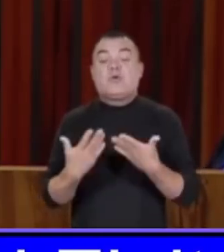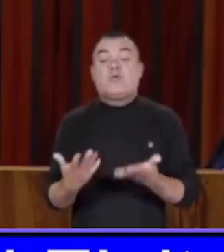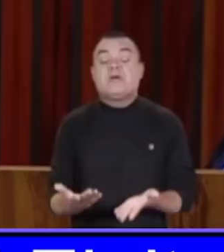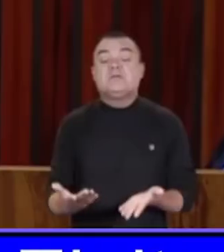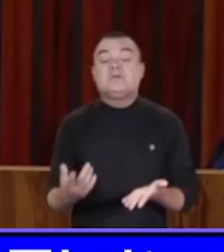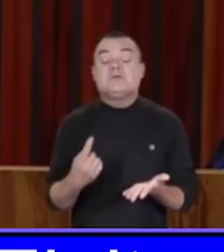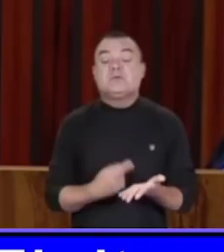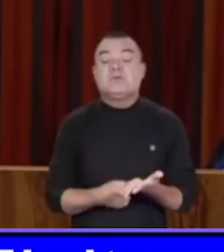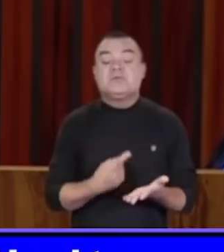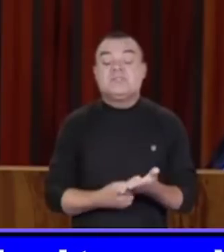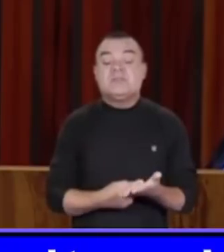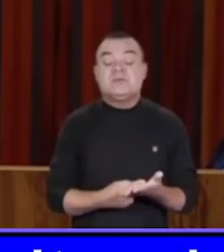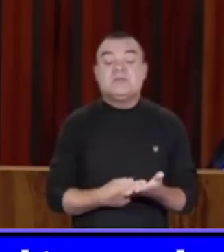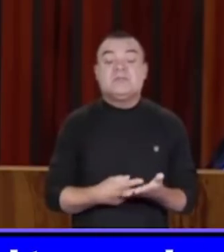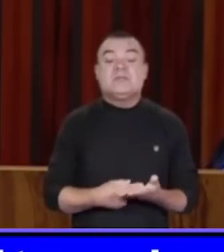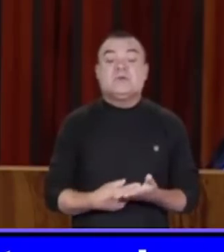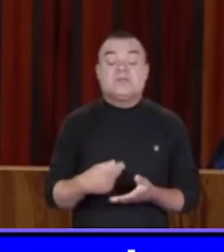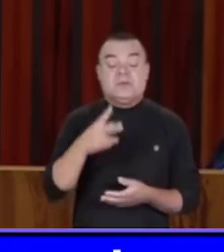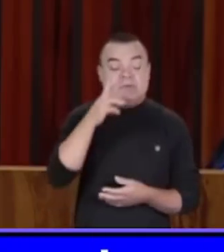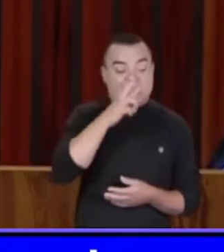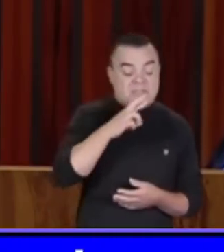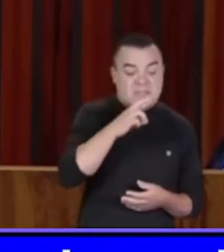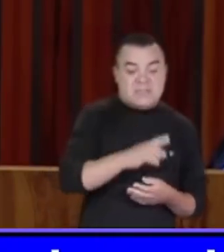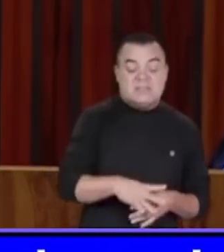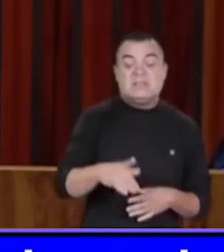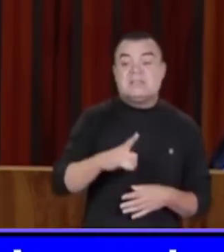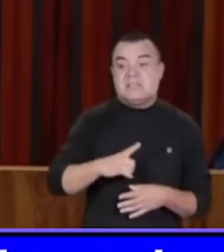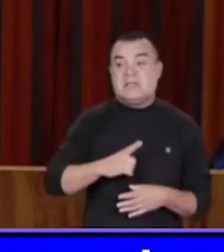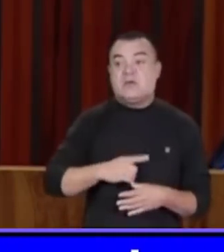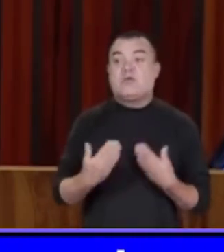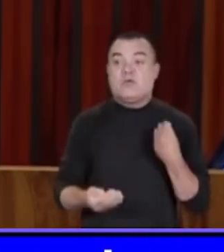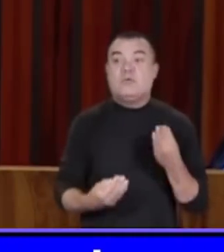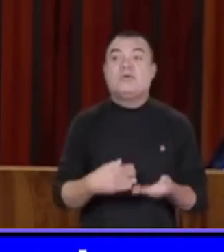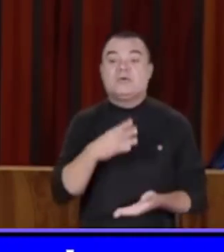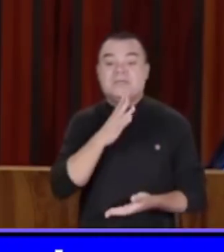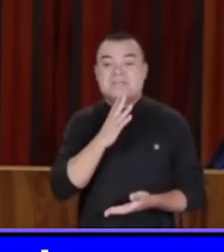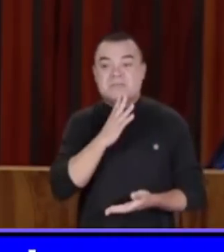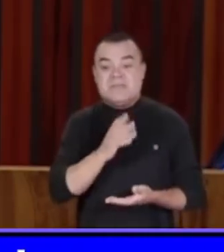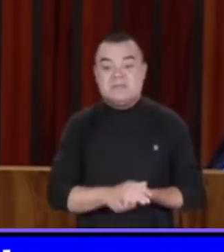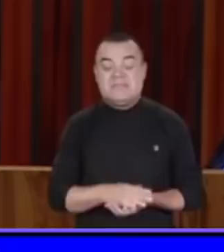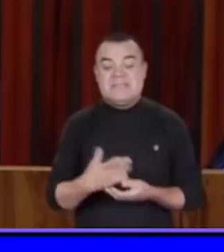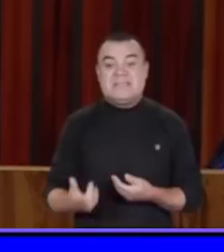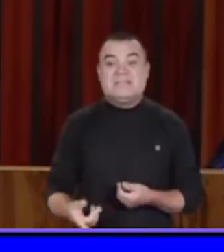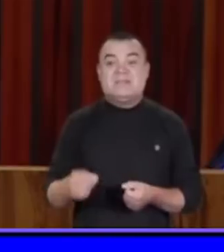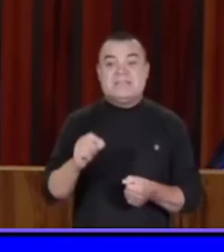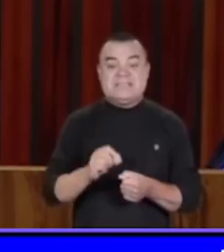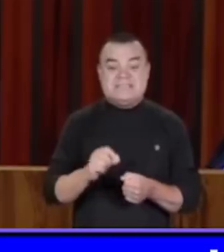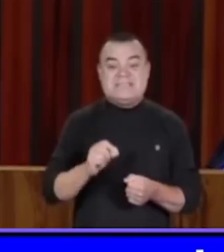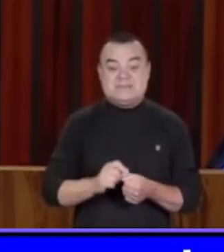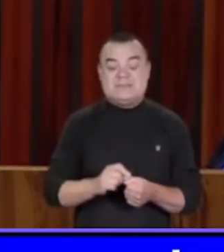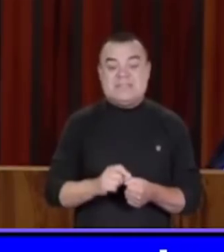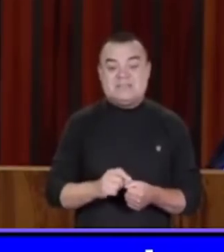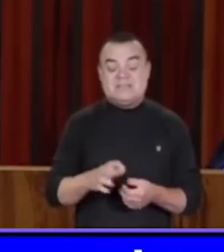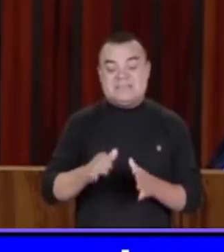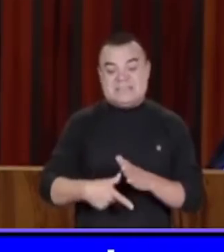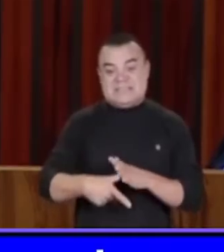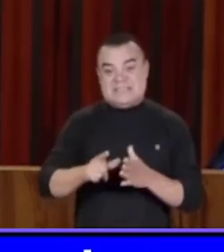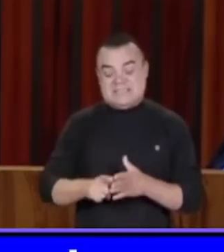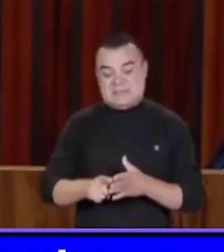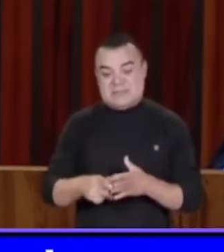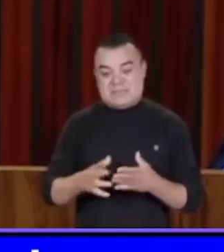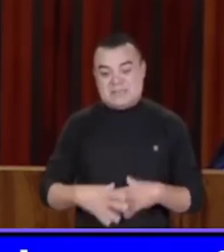o investigante tinha como de possível ocorrência. Esses fatos, se antes estavam no plano